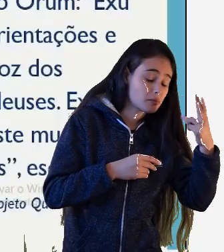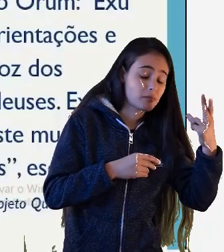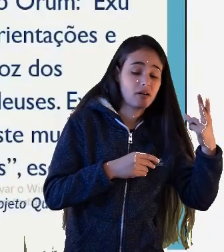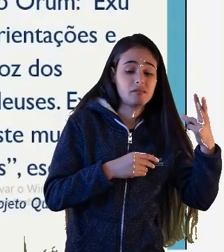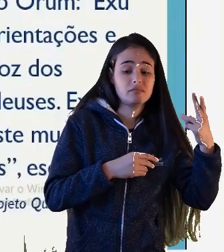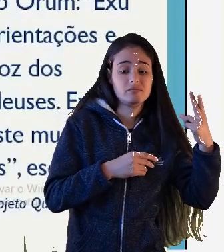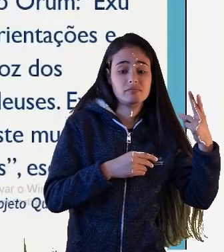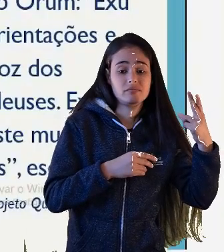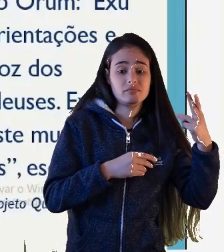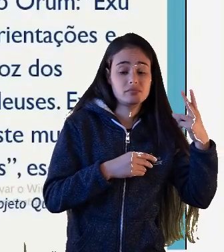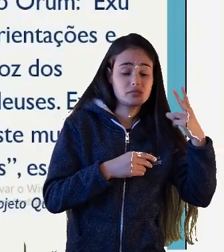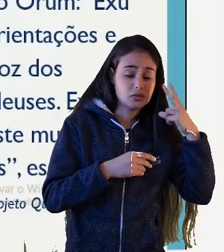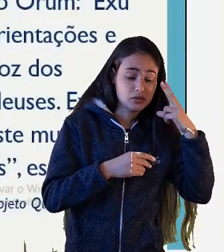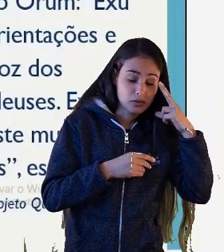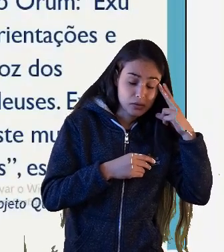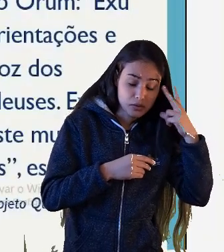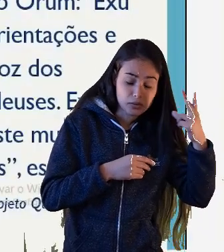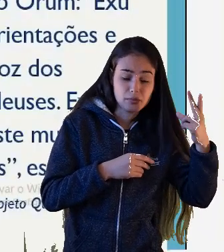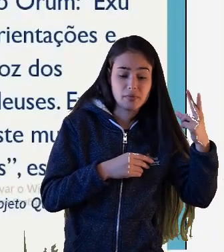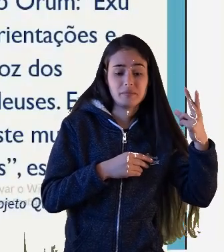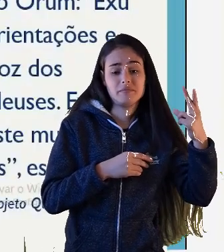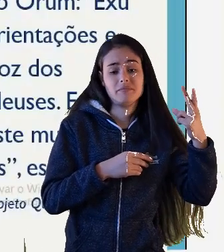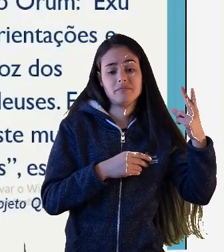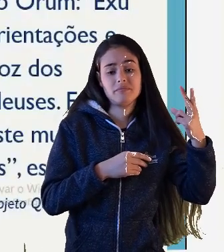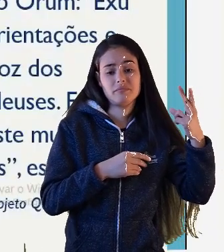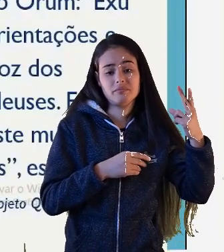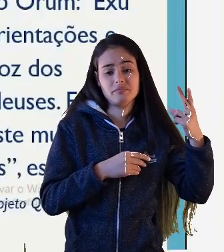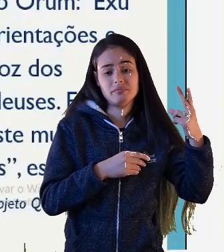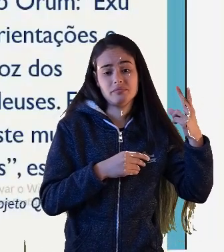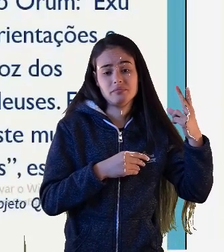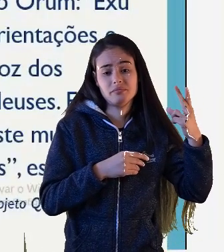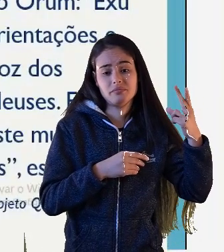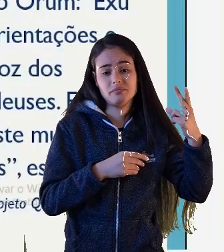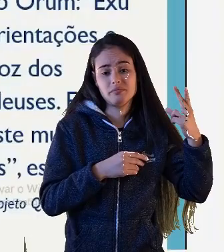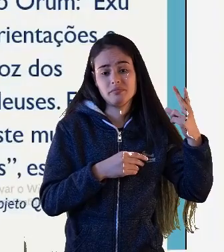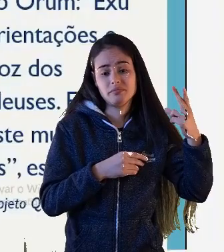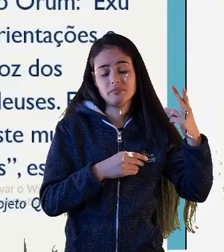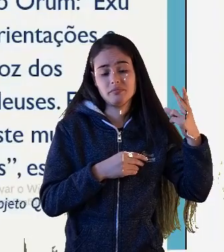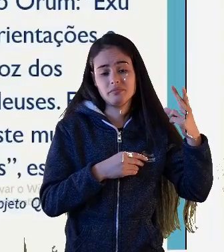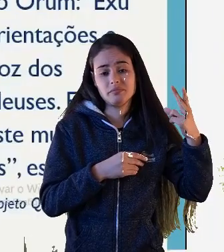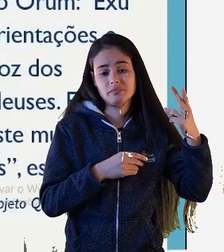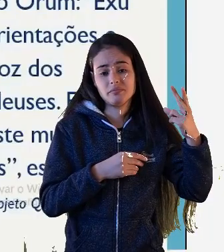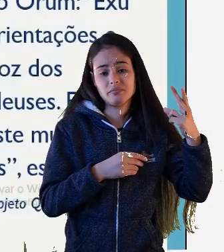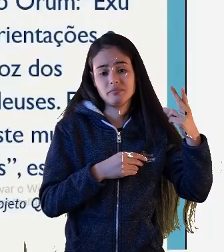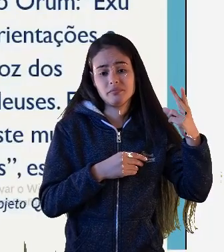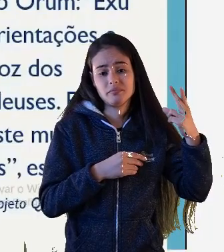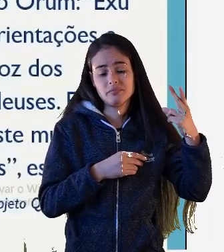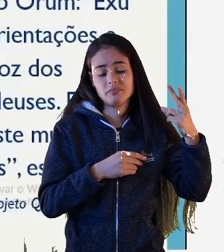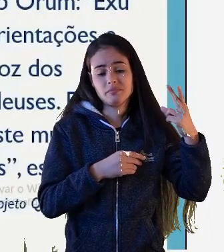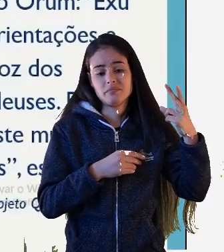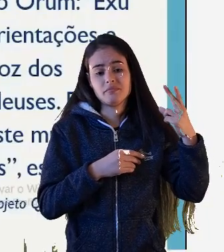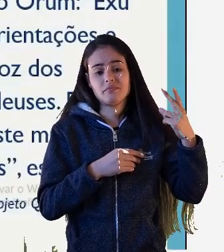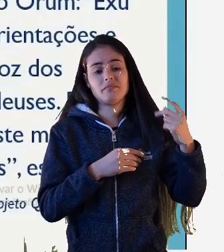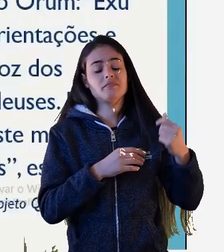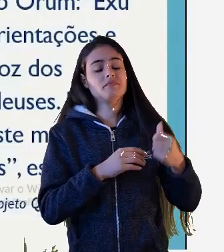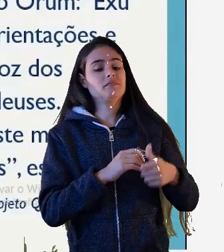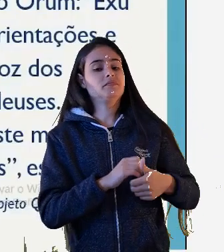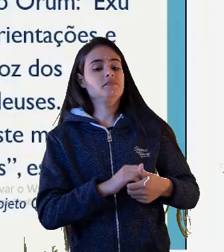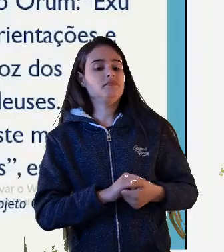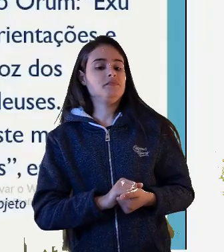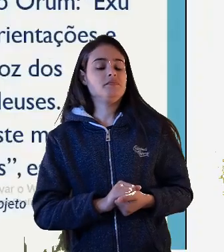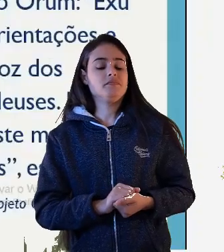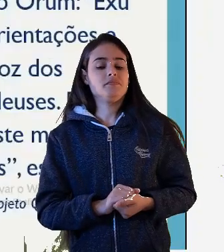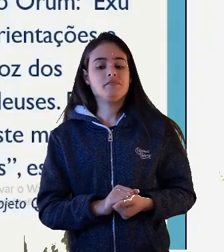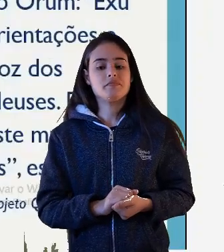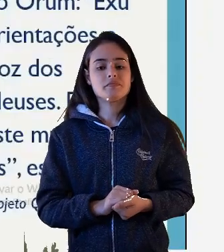perseguição racista, claramente racista, né? Dessa moça. Ela fez um grande discurso, um vídeo muito divulgado, né, e faz lá a